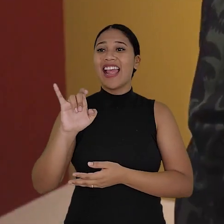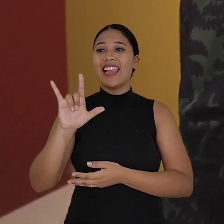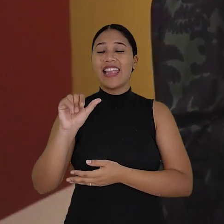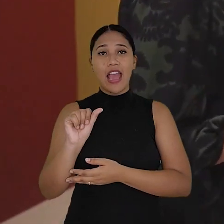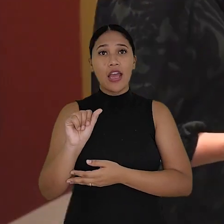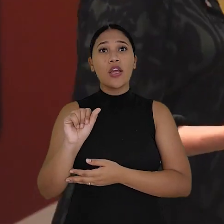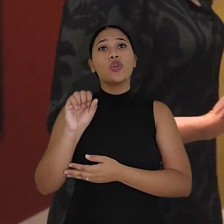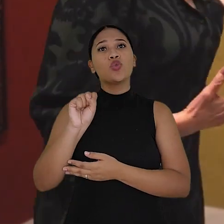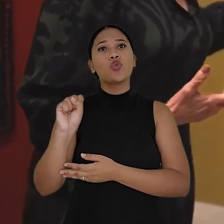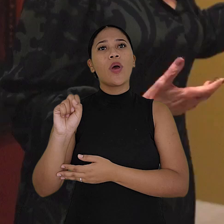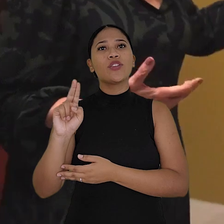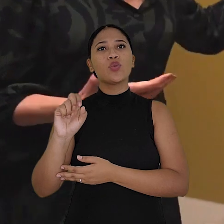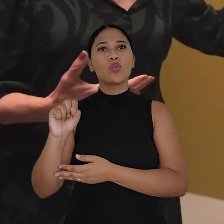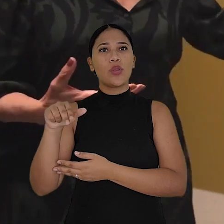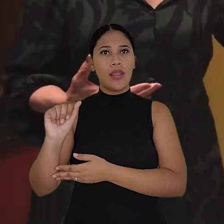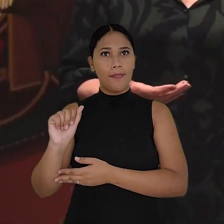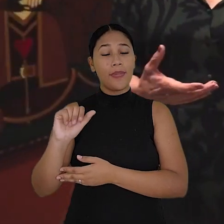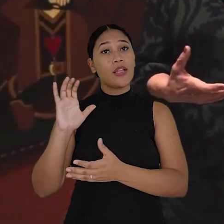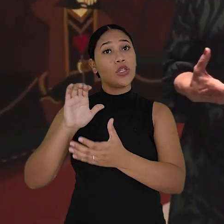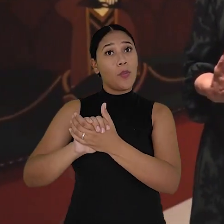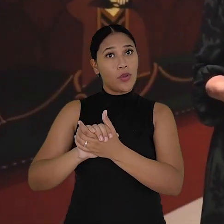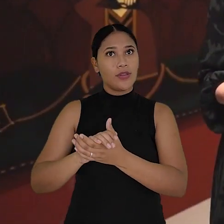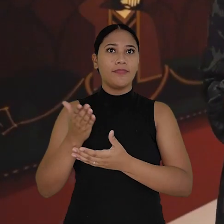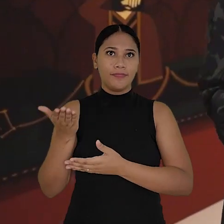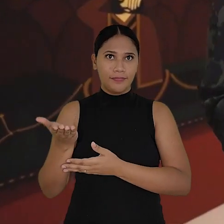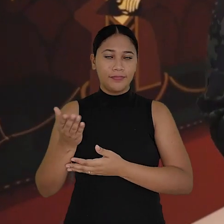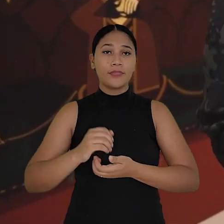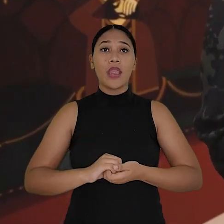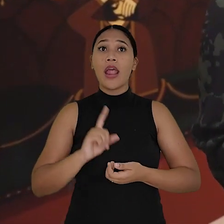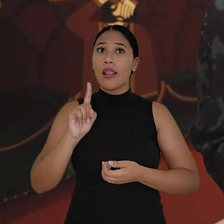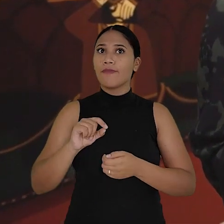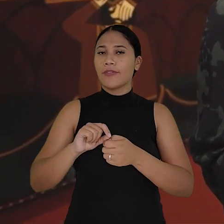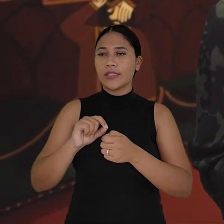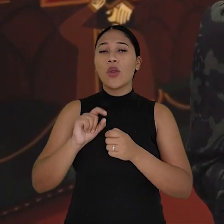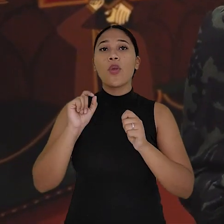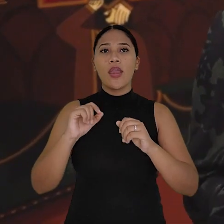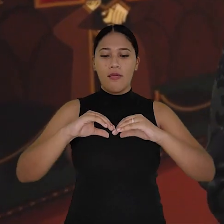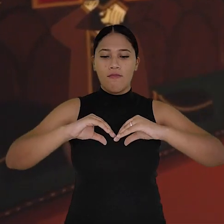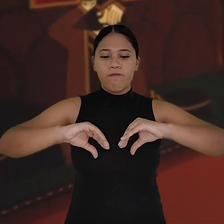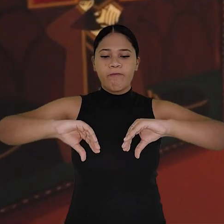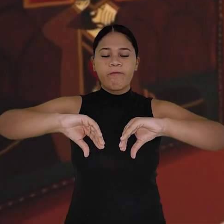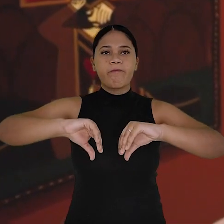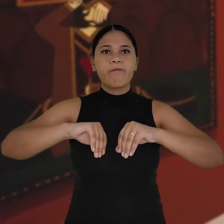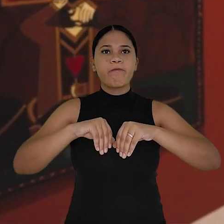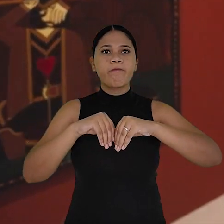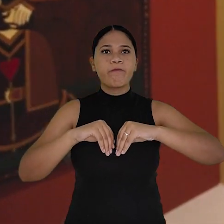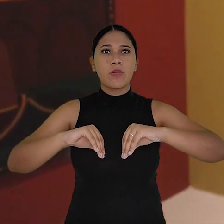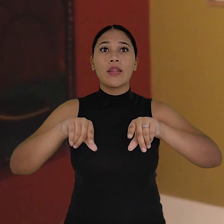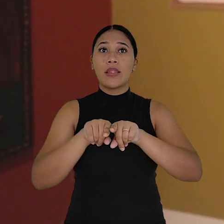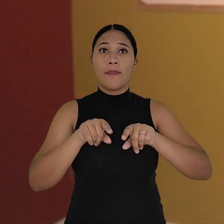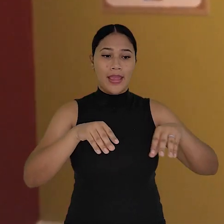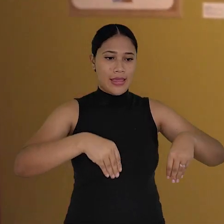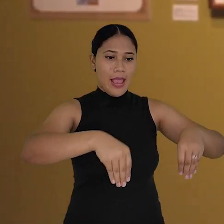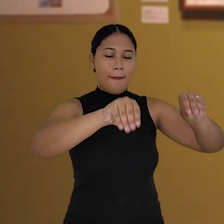como a Zélia Suassuna, que era a mulher de Ariano. Então, a Zélia, ela fazia cerâmicas,